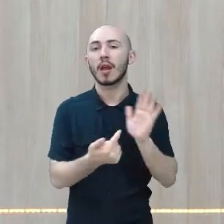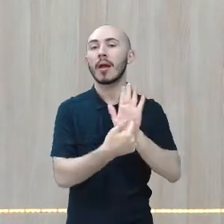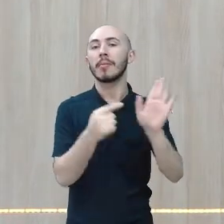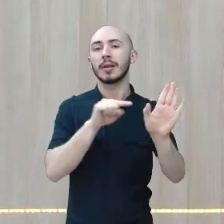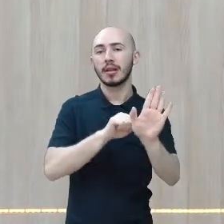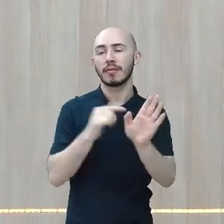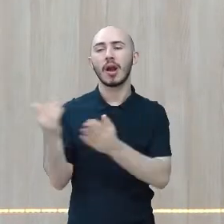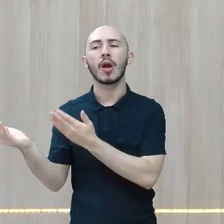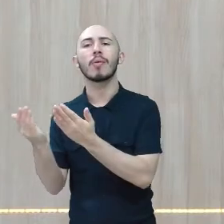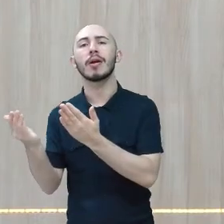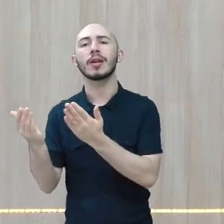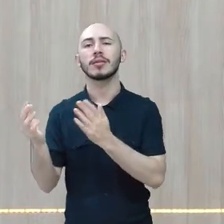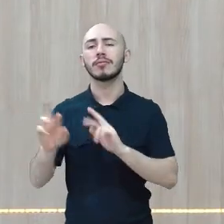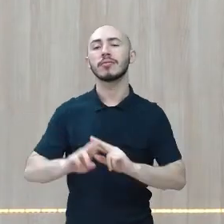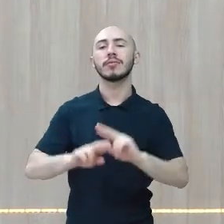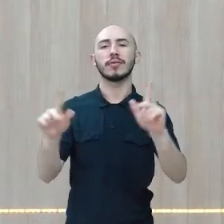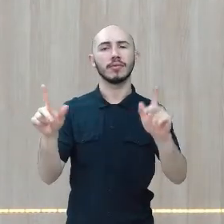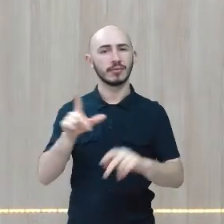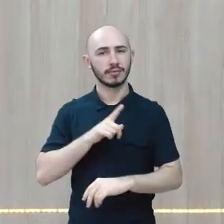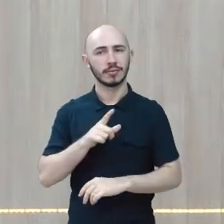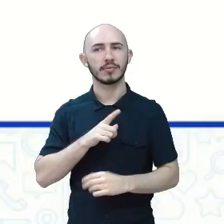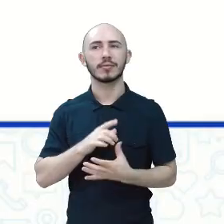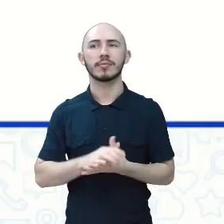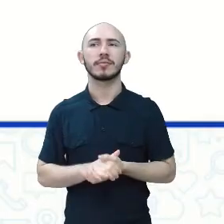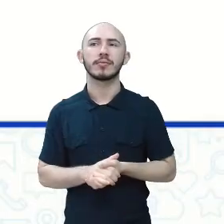metáfora e comparação agora.